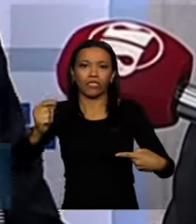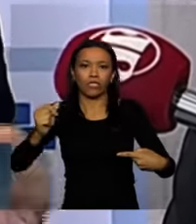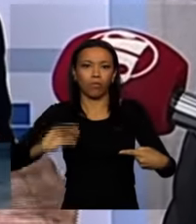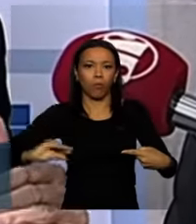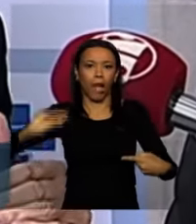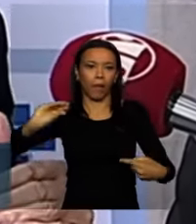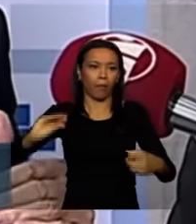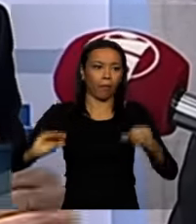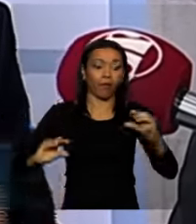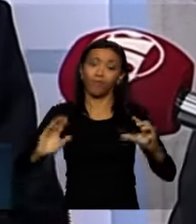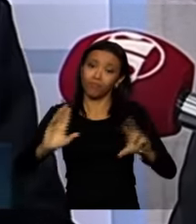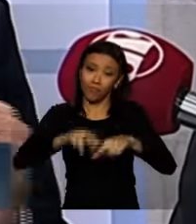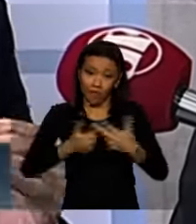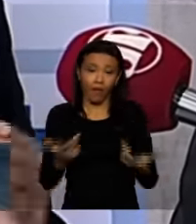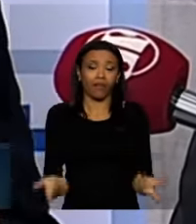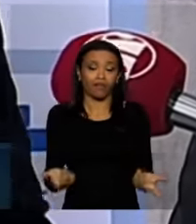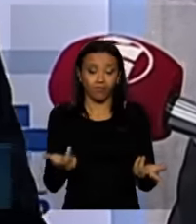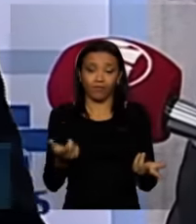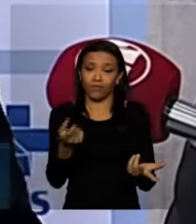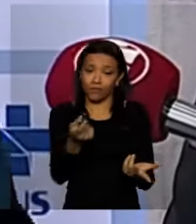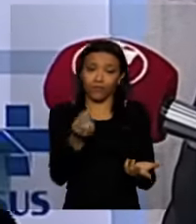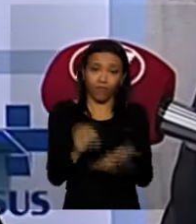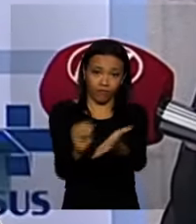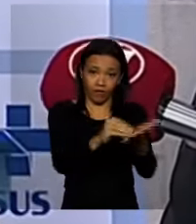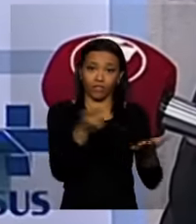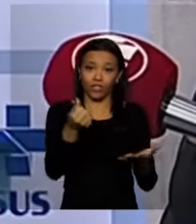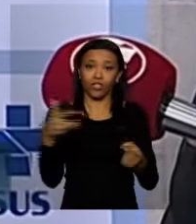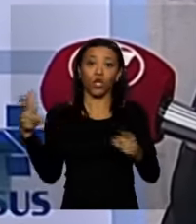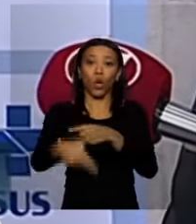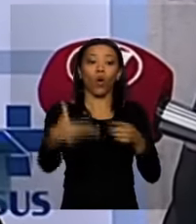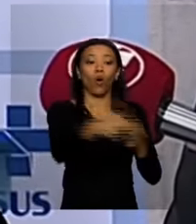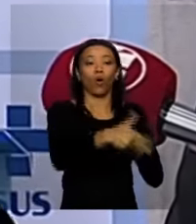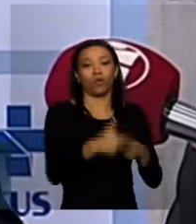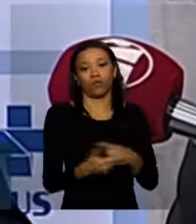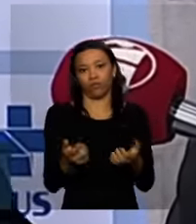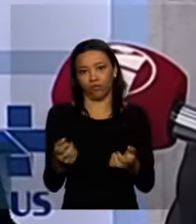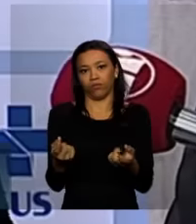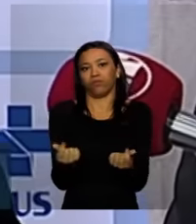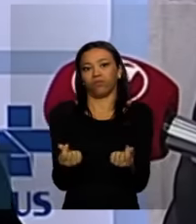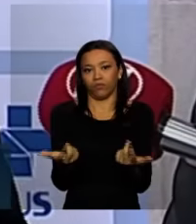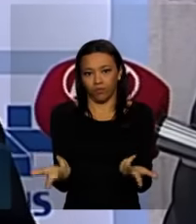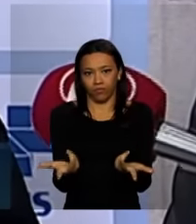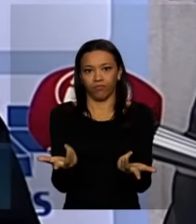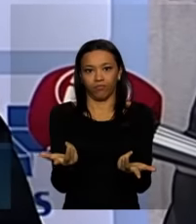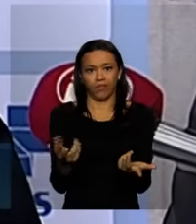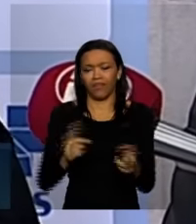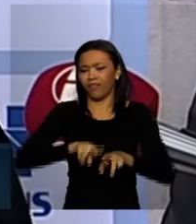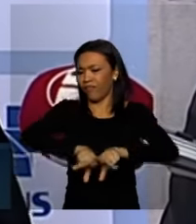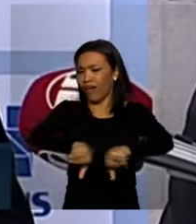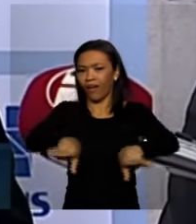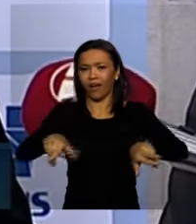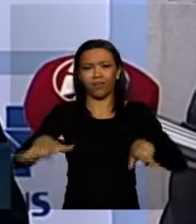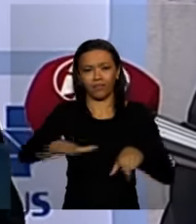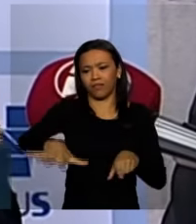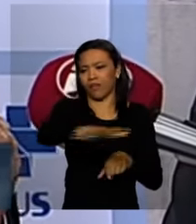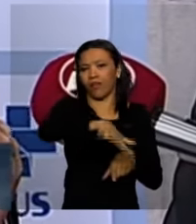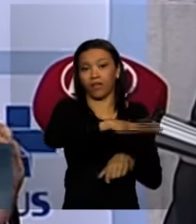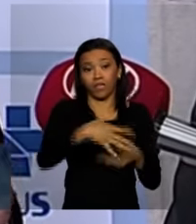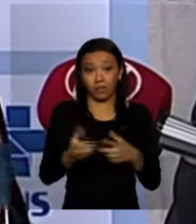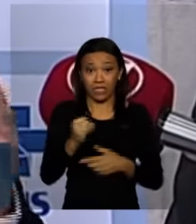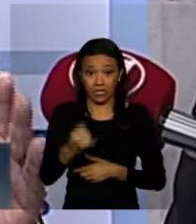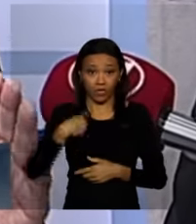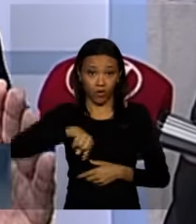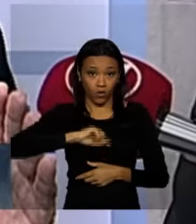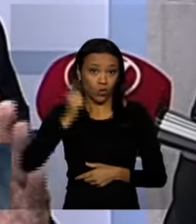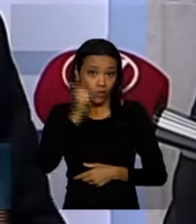D diade e dos cortes que está havendo em todas as áreas Então se a gente conseguisse manter o Ministério da